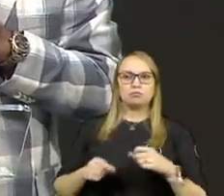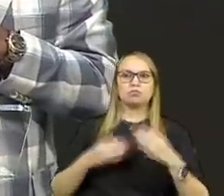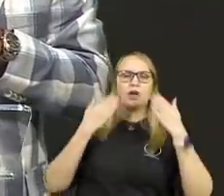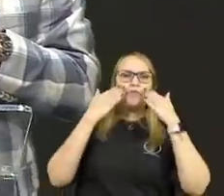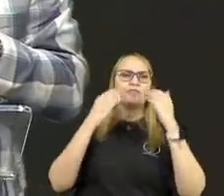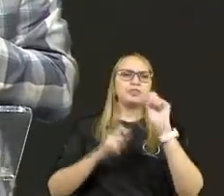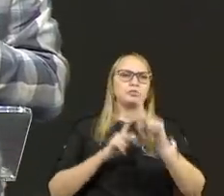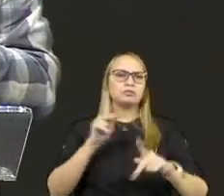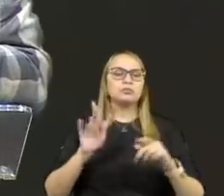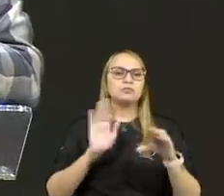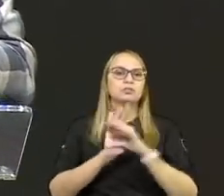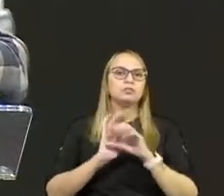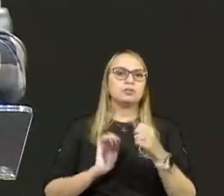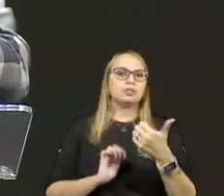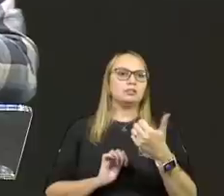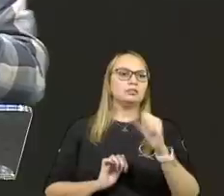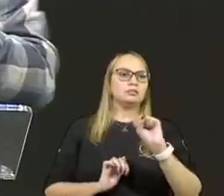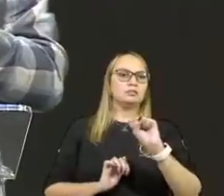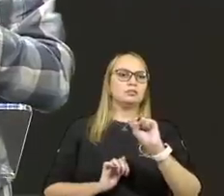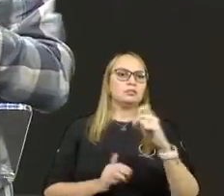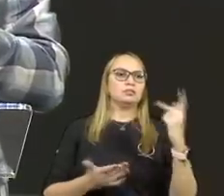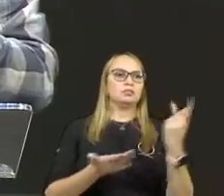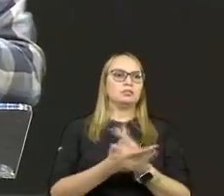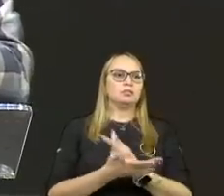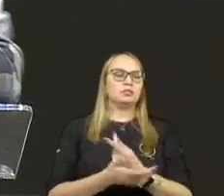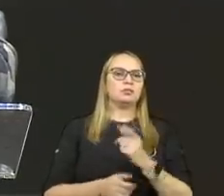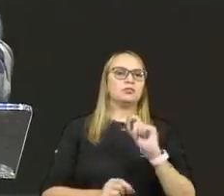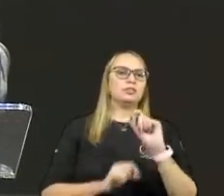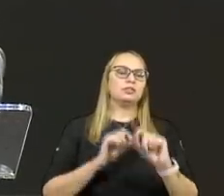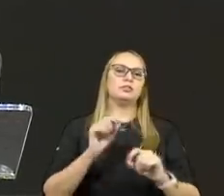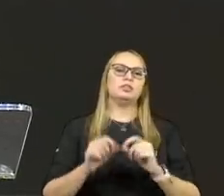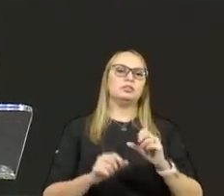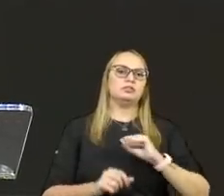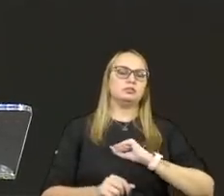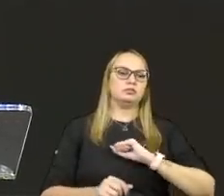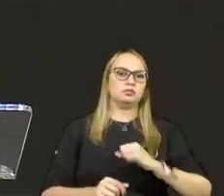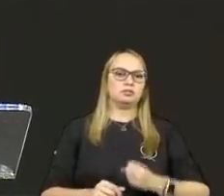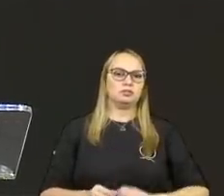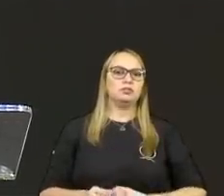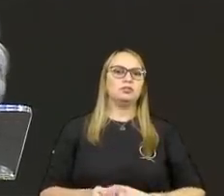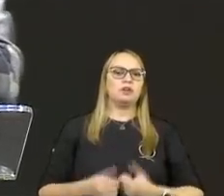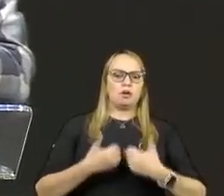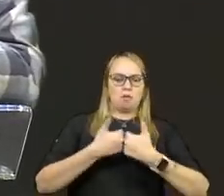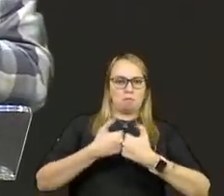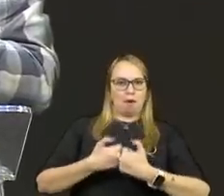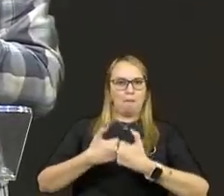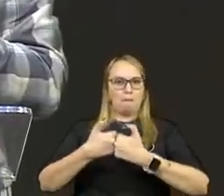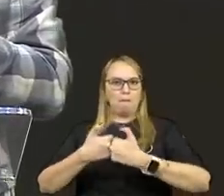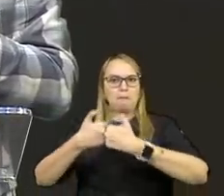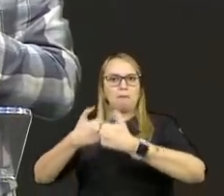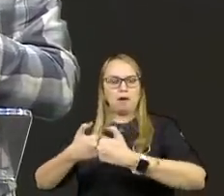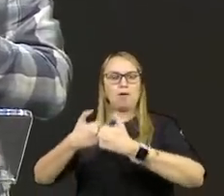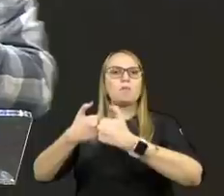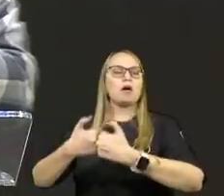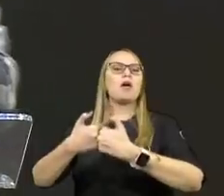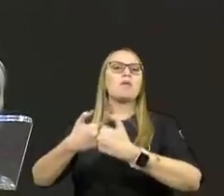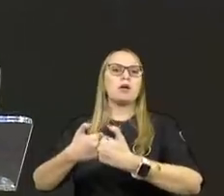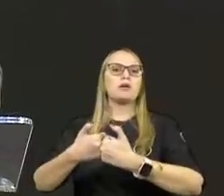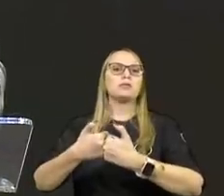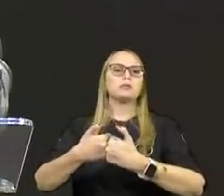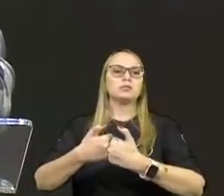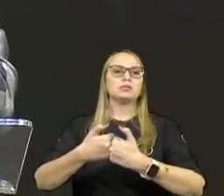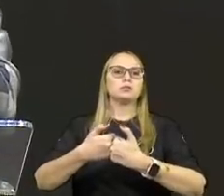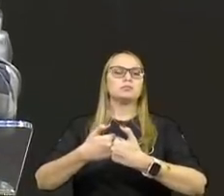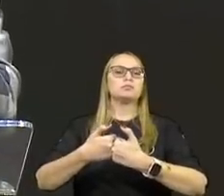povo. Versículo 18. E aconteceu que, como os sacerdotes que levavam a arca do concerto do Senhor subiram